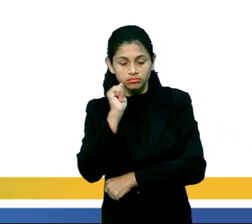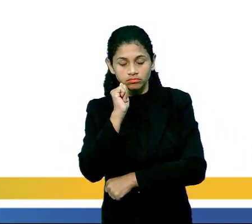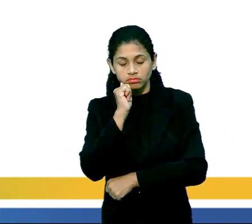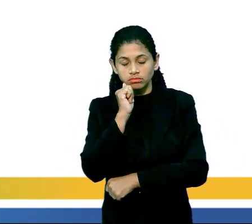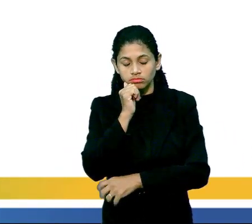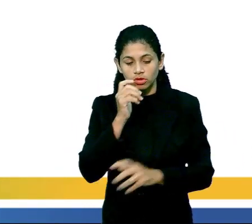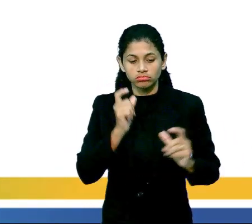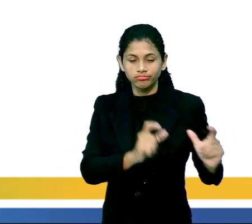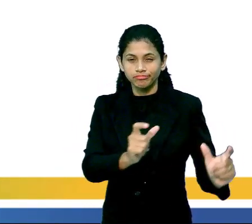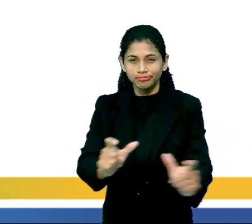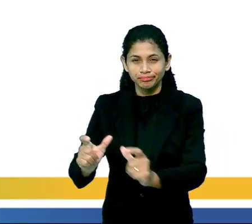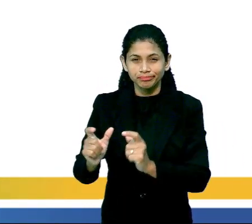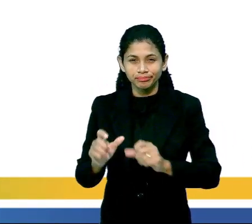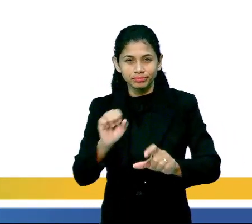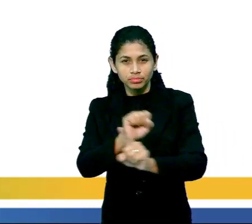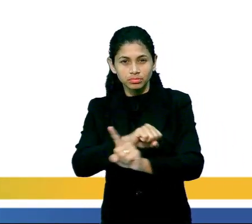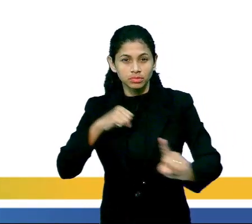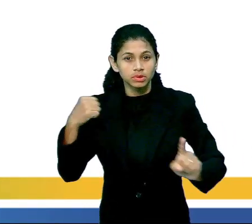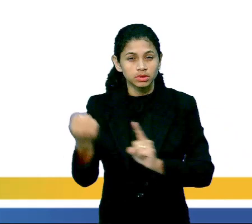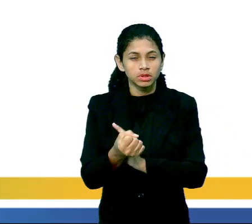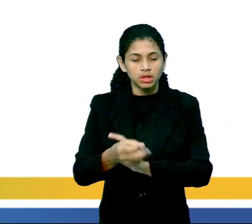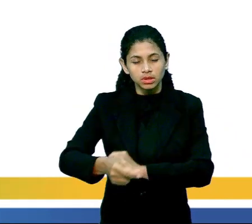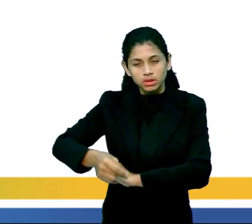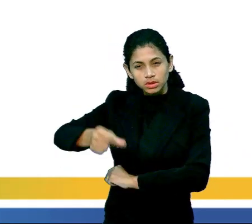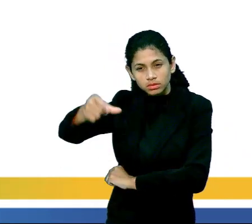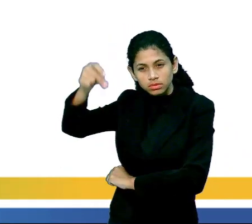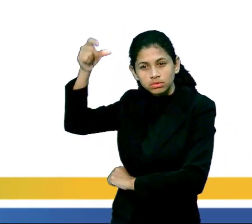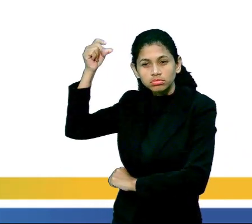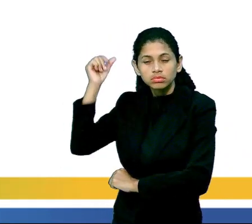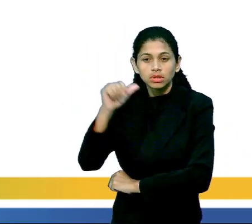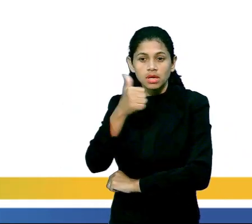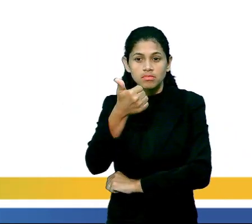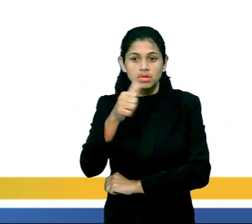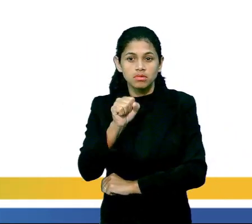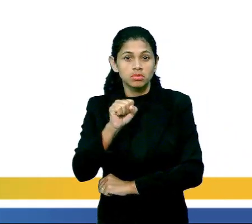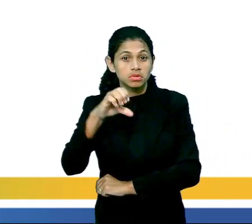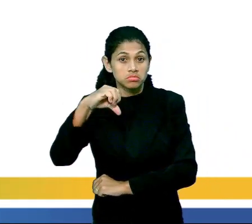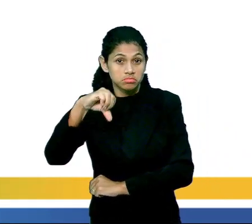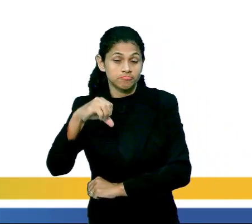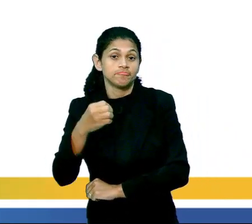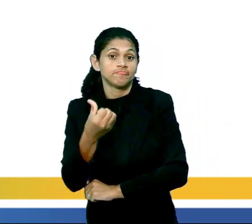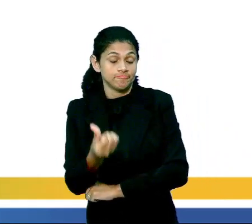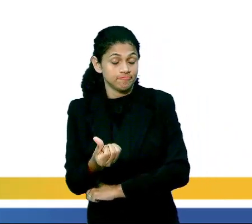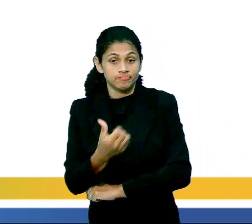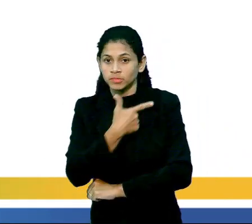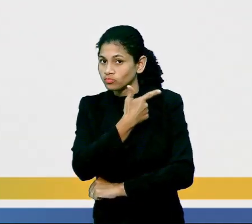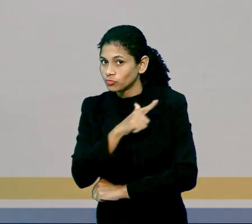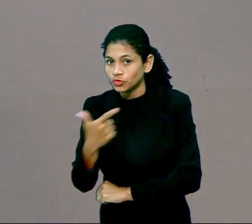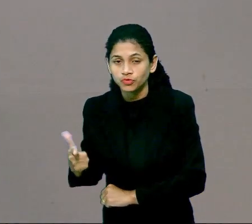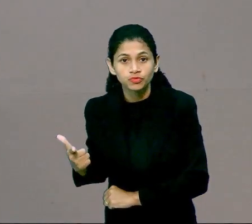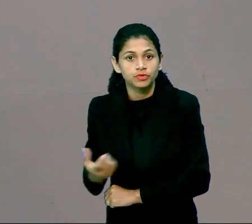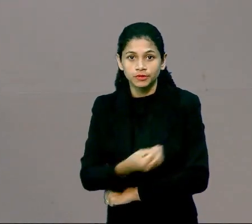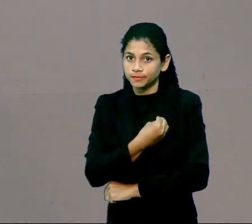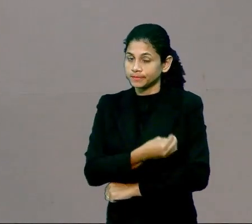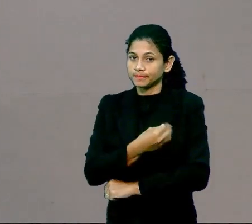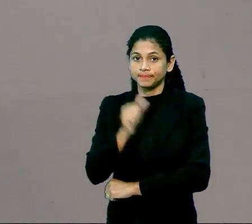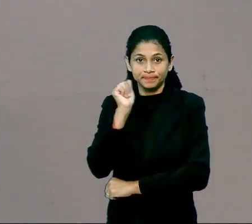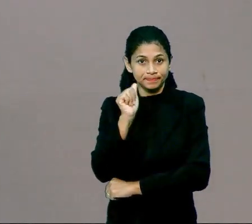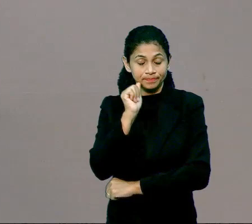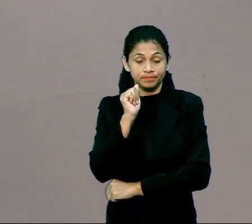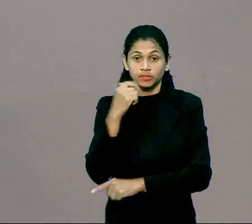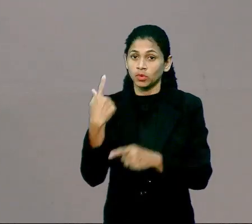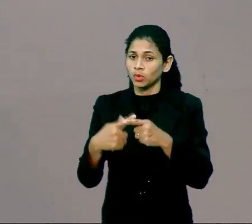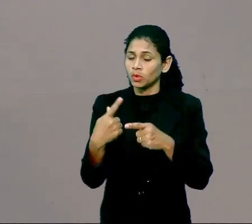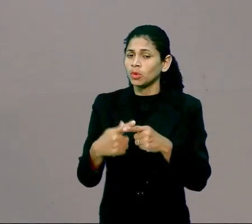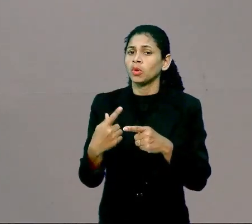sociedade não é de hoje. Em 1896, nas Olimpíadas, não houve participação feminina. Então a gente vê que no aspecto